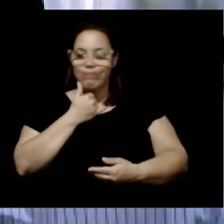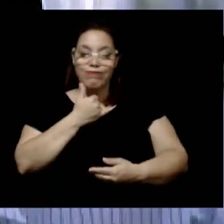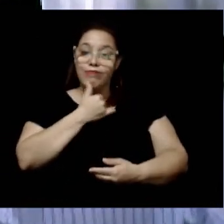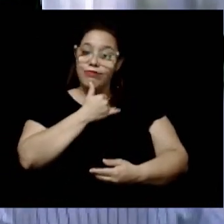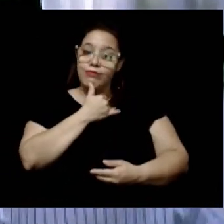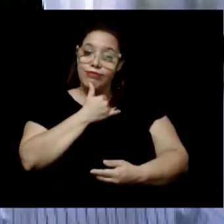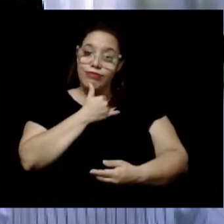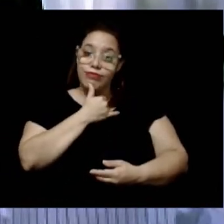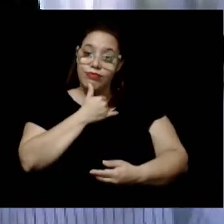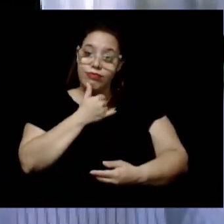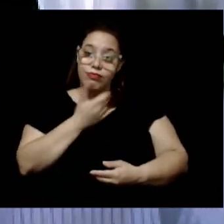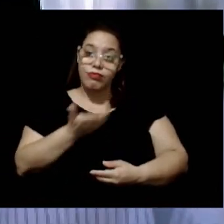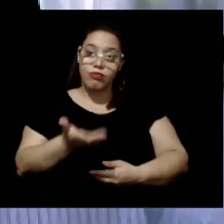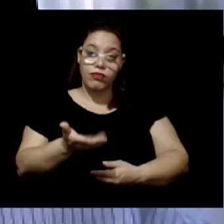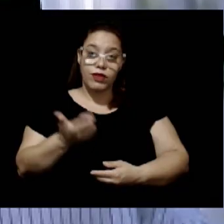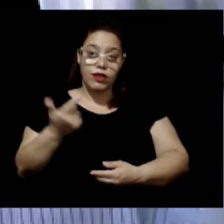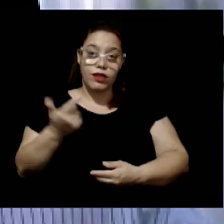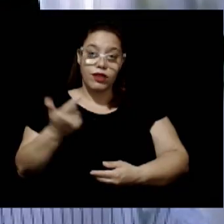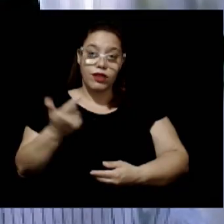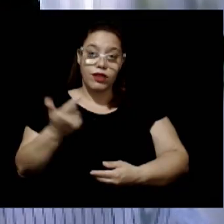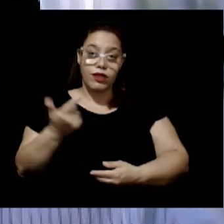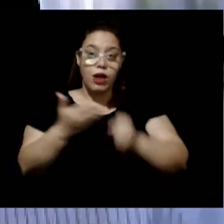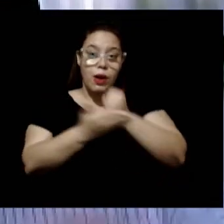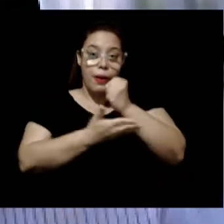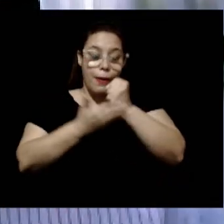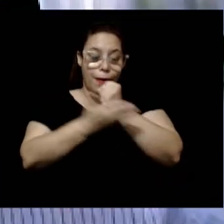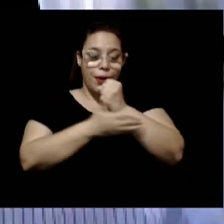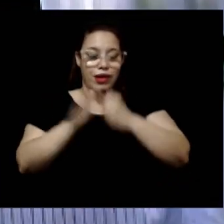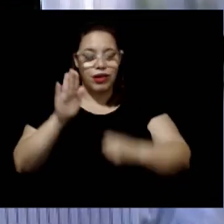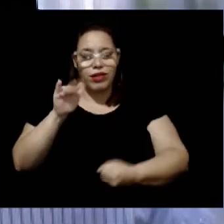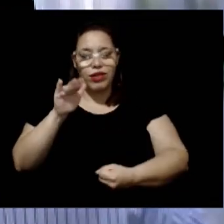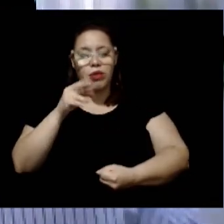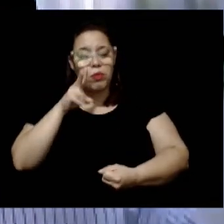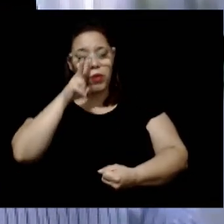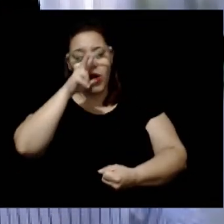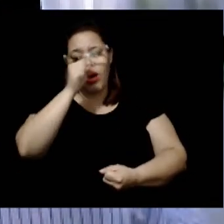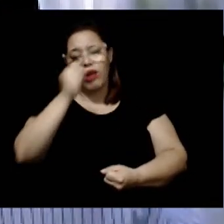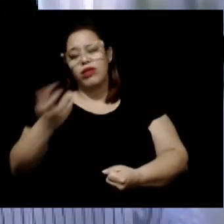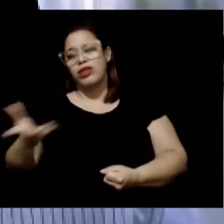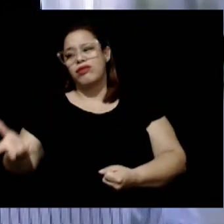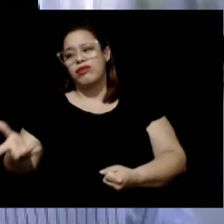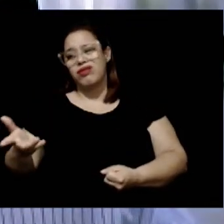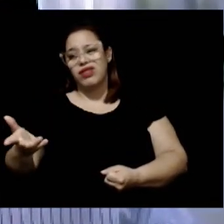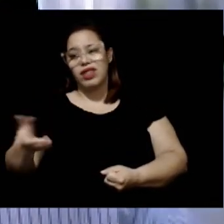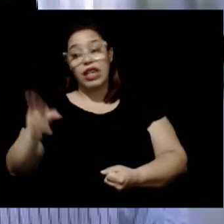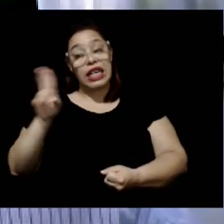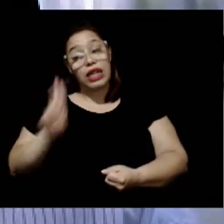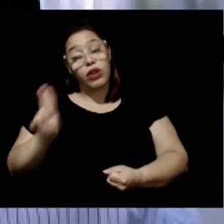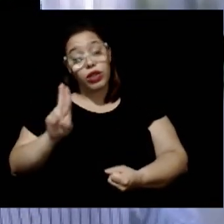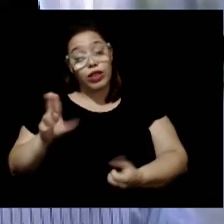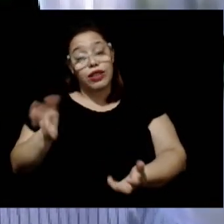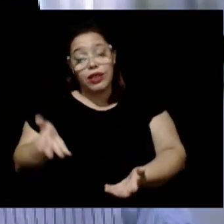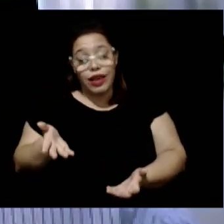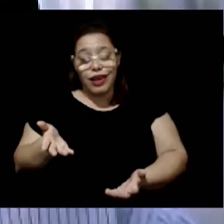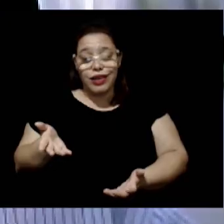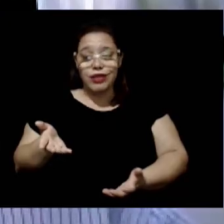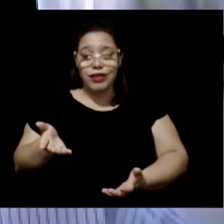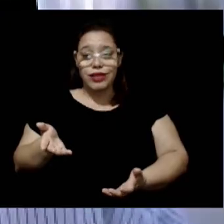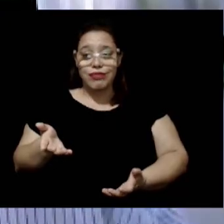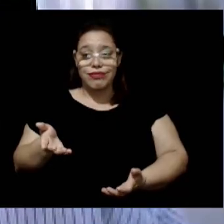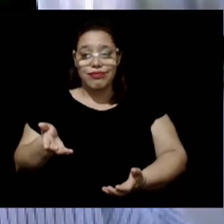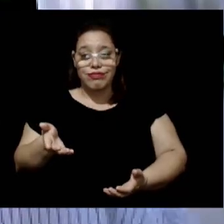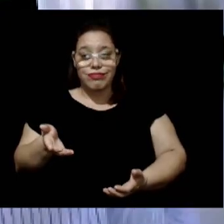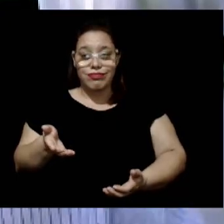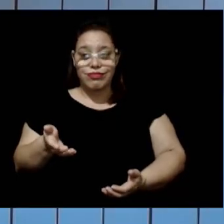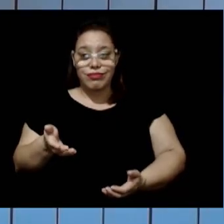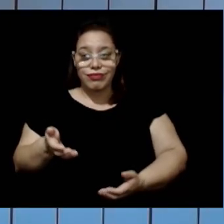produtos que não têm uma base científica muito forte e que muitas vezes são utilizados, né, para isso.